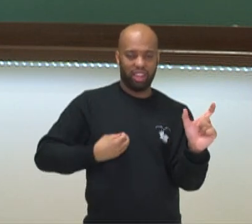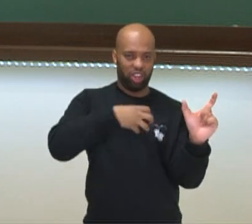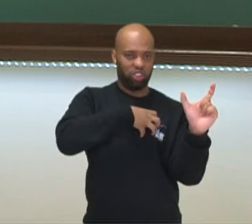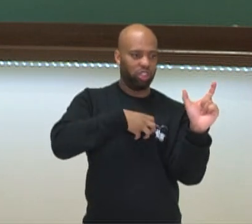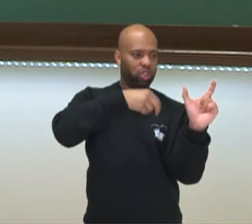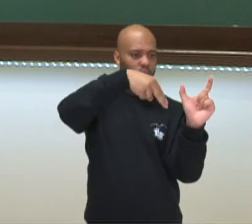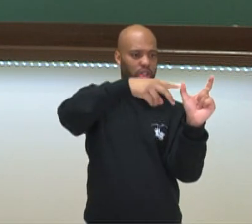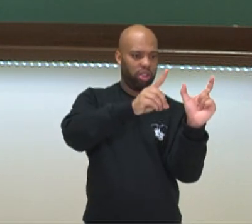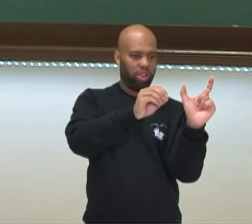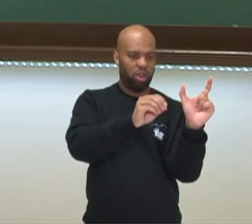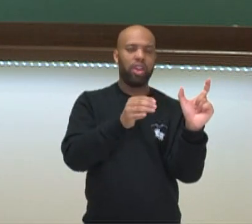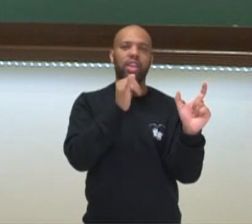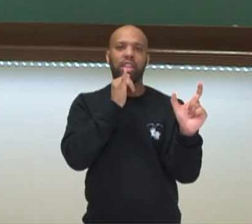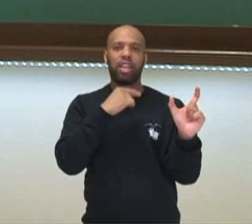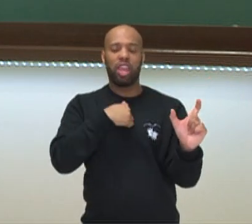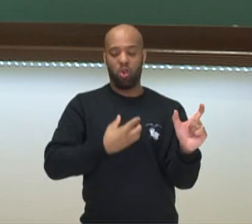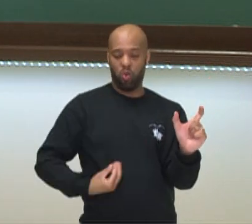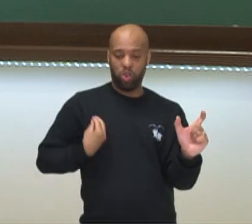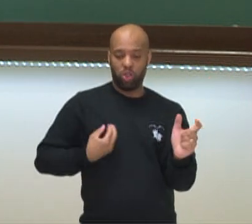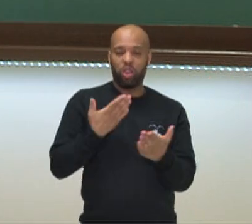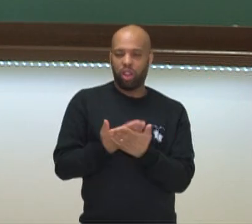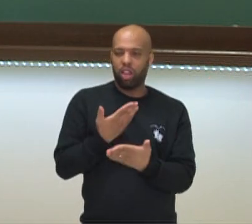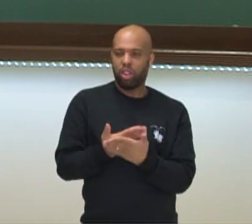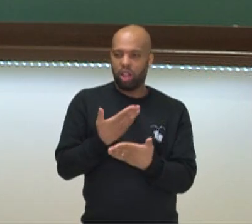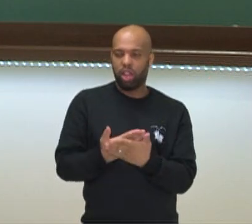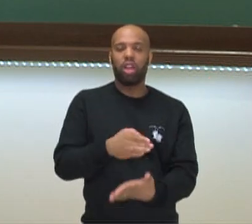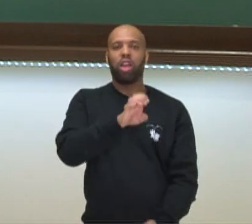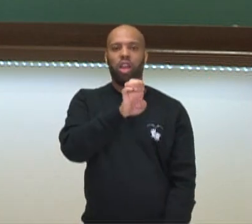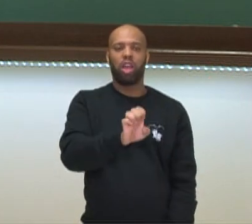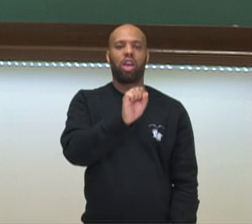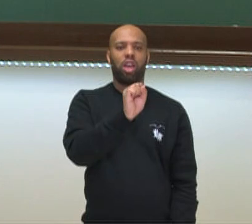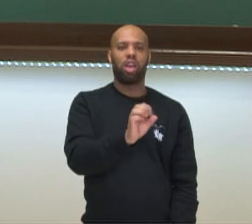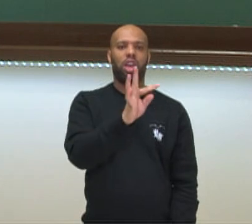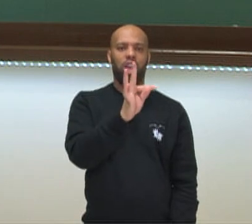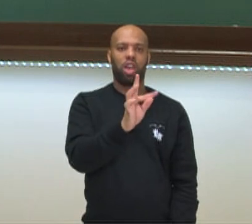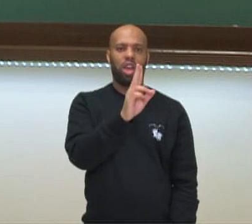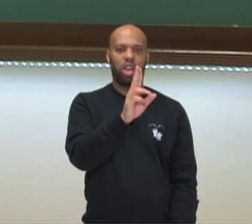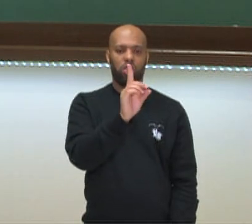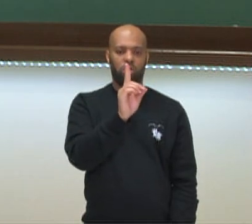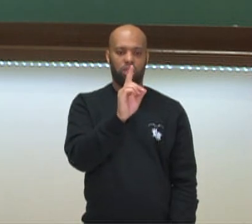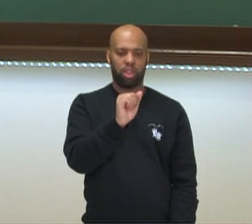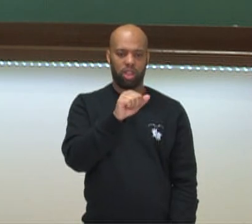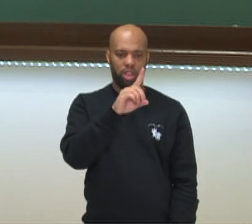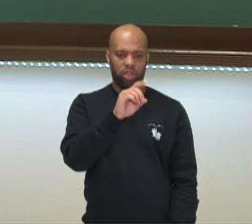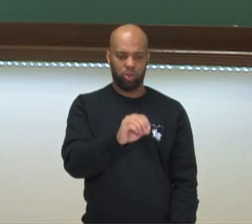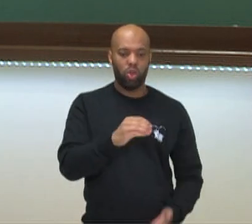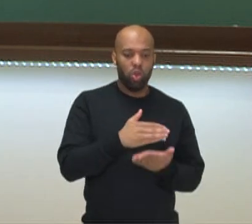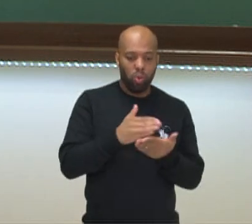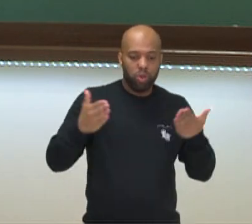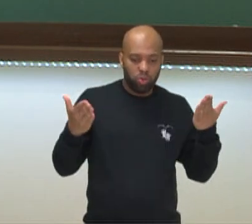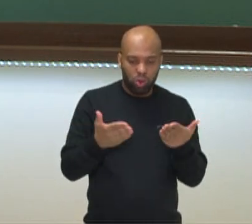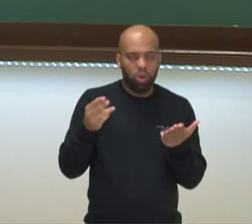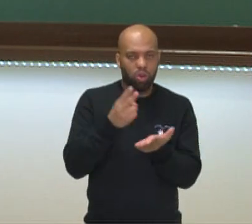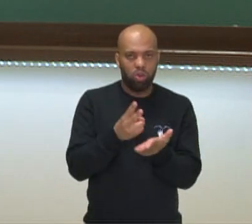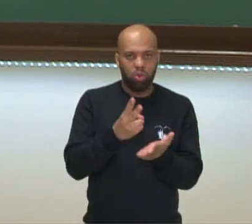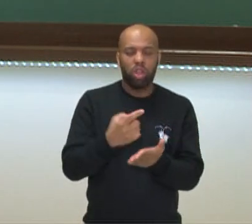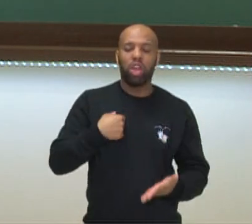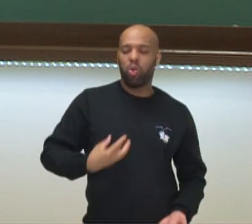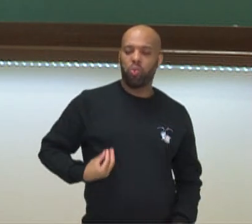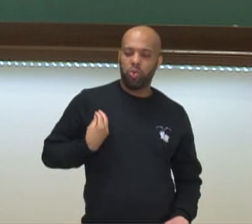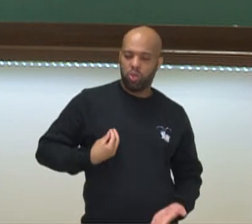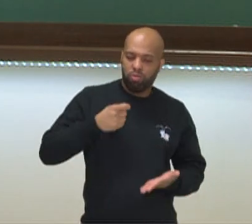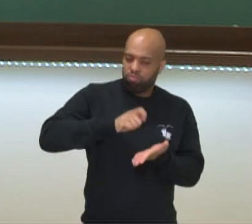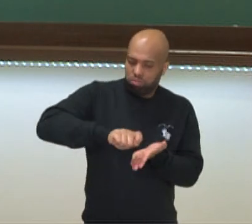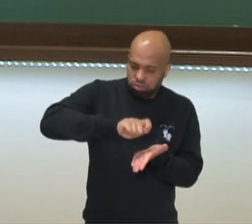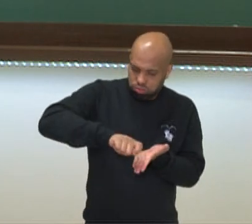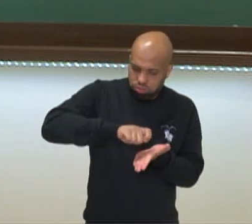exemplo, eu estou estudando, eles indicam uma ação que começou no presente e continua acontecendo. Eu estou escrevendo, né?